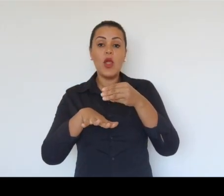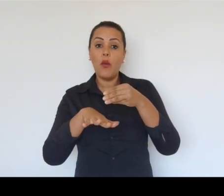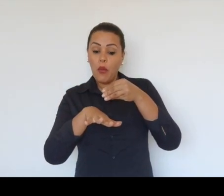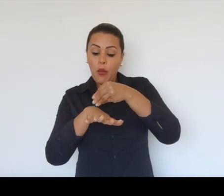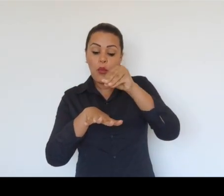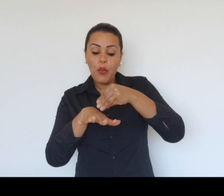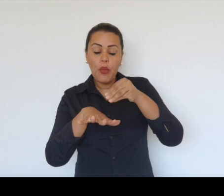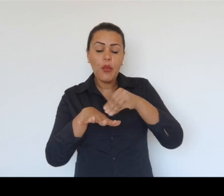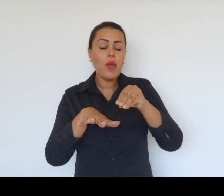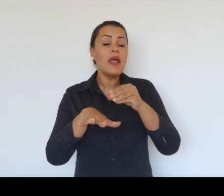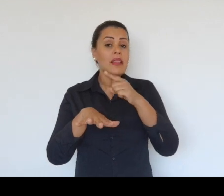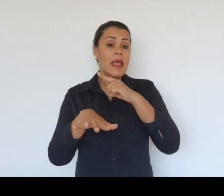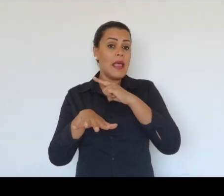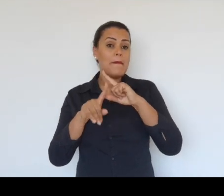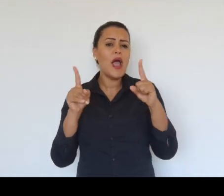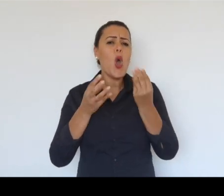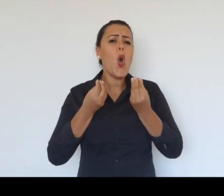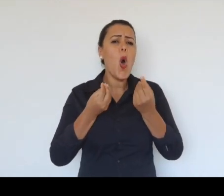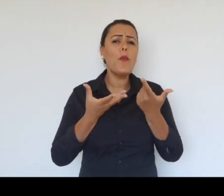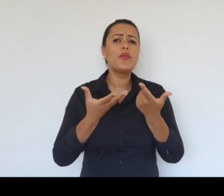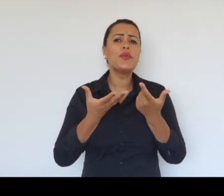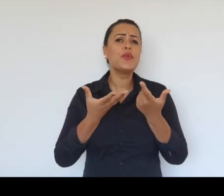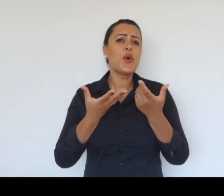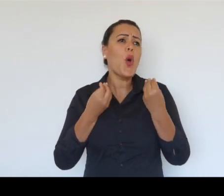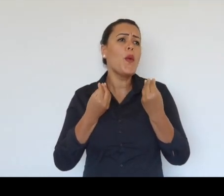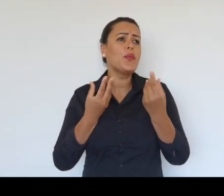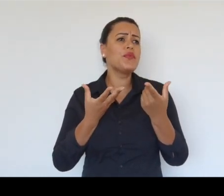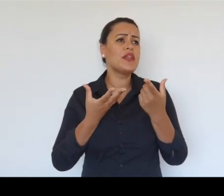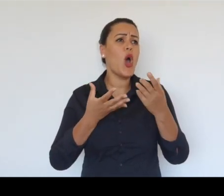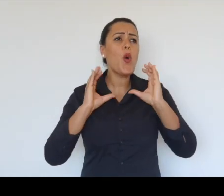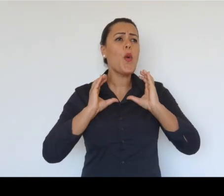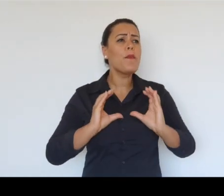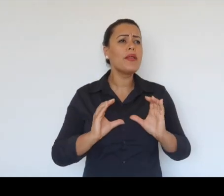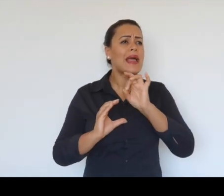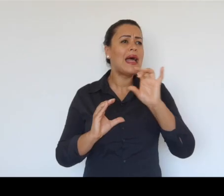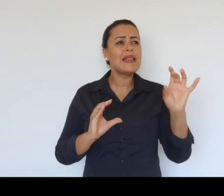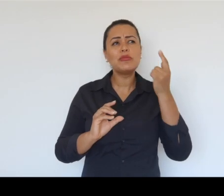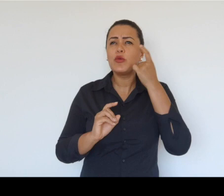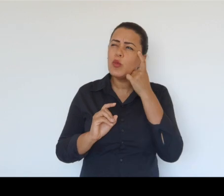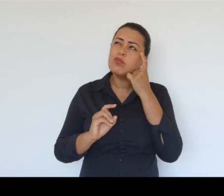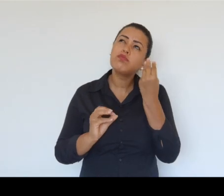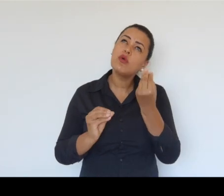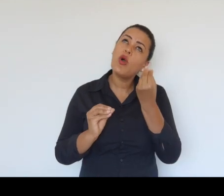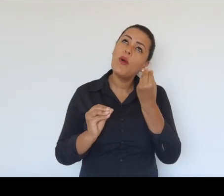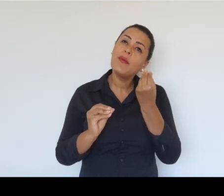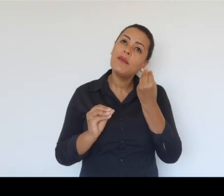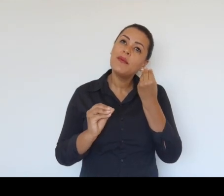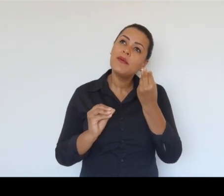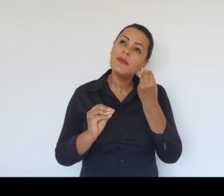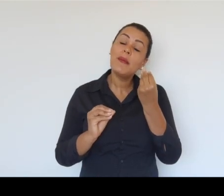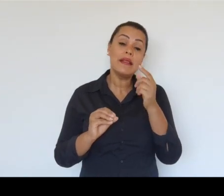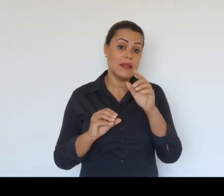o comportamento deles? A gente não consegue dizer muita coisa, mas dá para dizer algumas coisas que eles